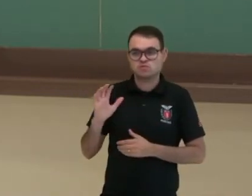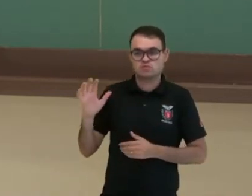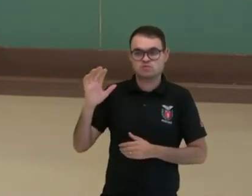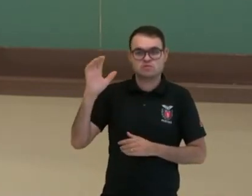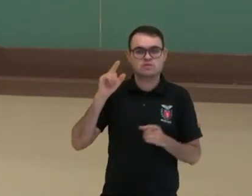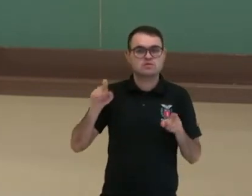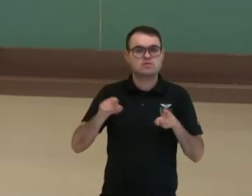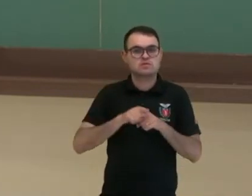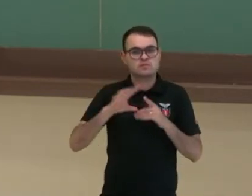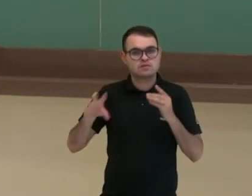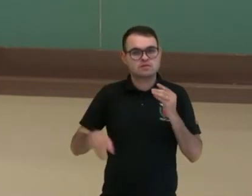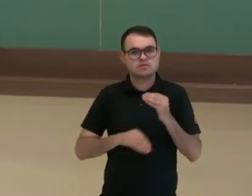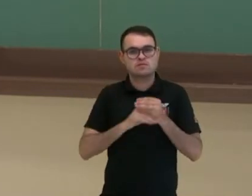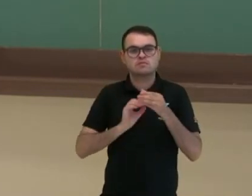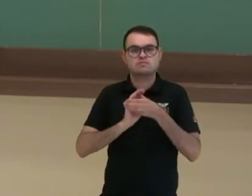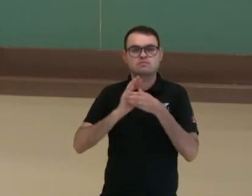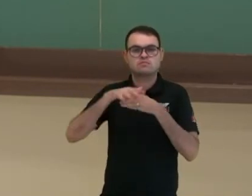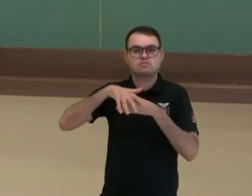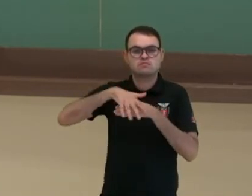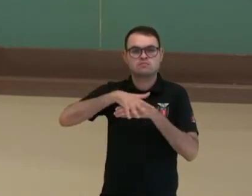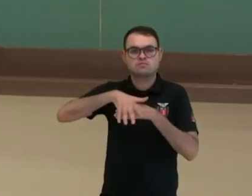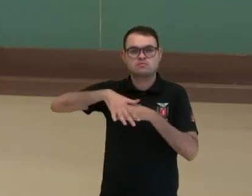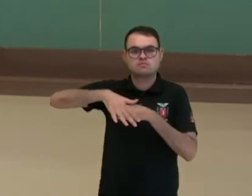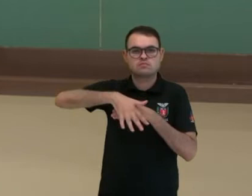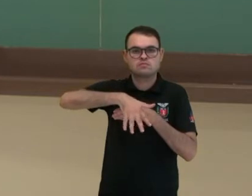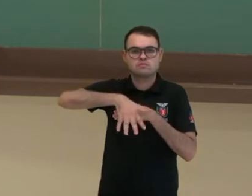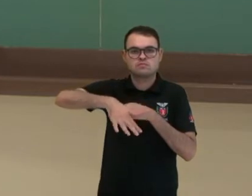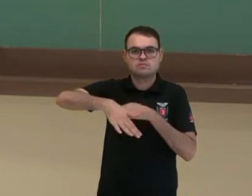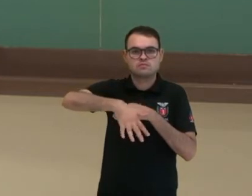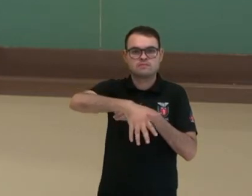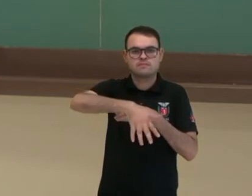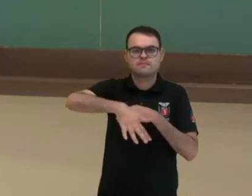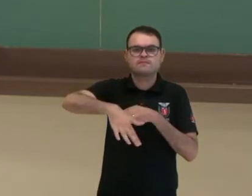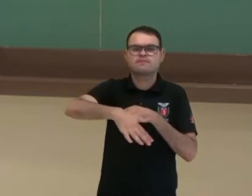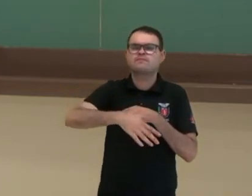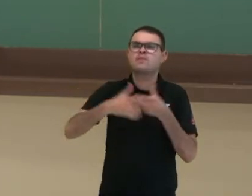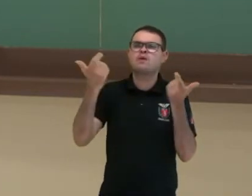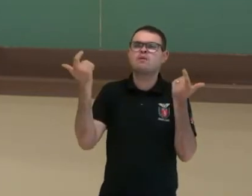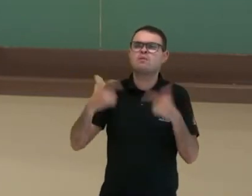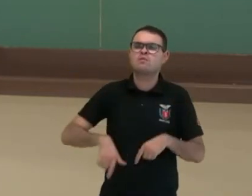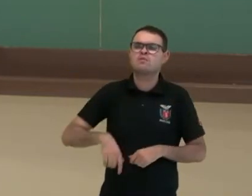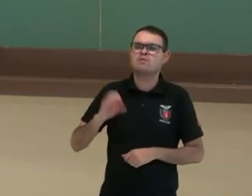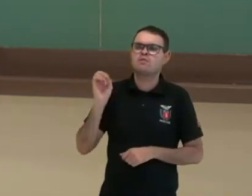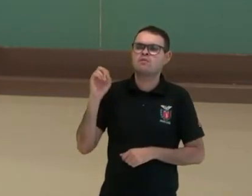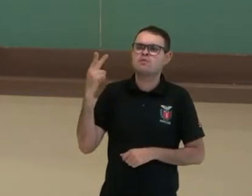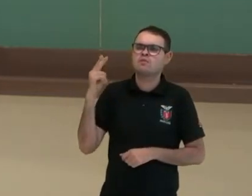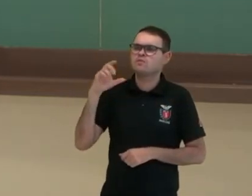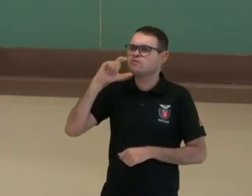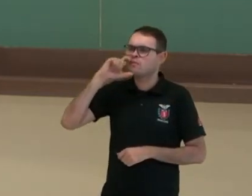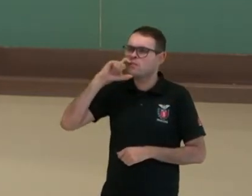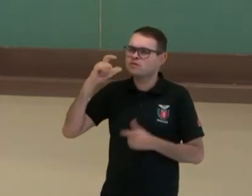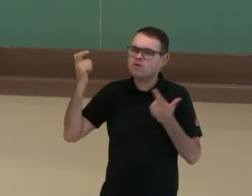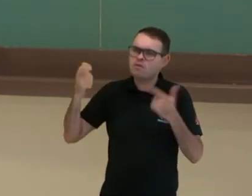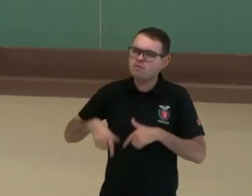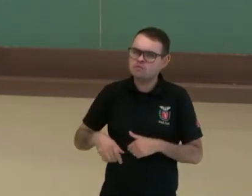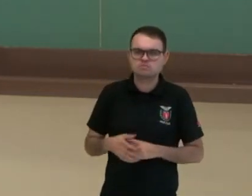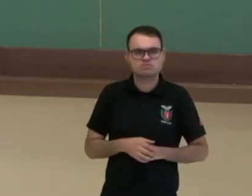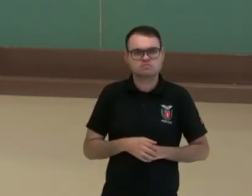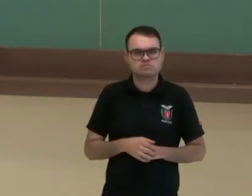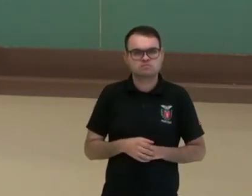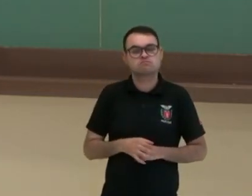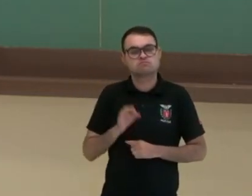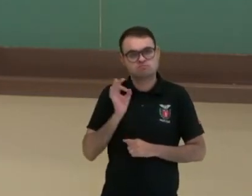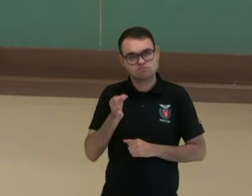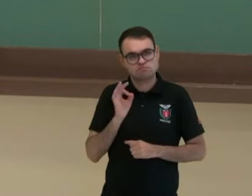da lava. E aí? Cadê o oxigênio, Fabiano? Realmente, o oxigênio era ausente